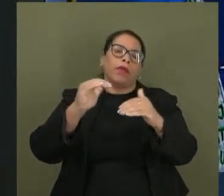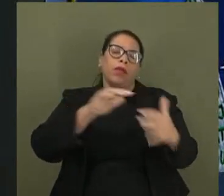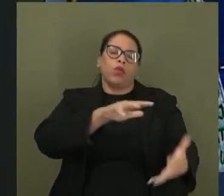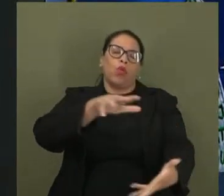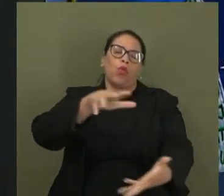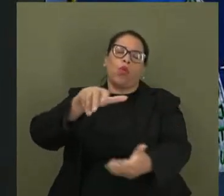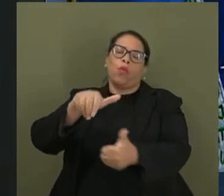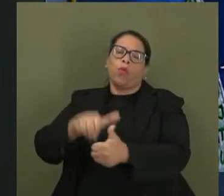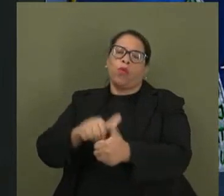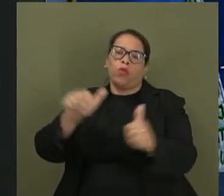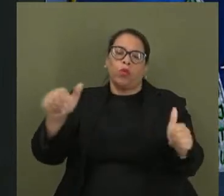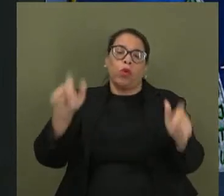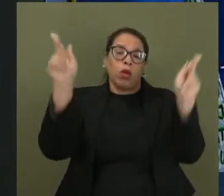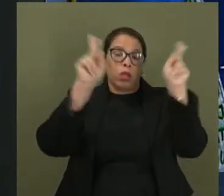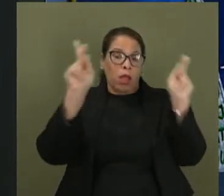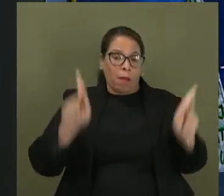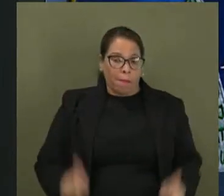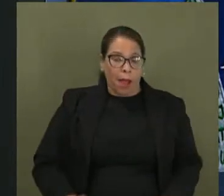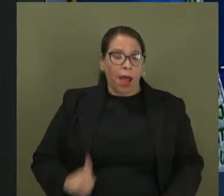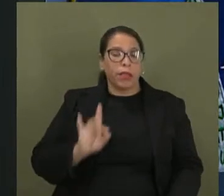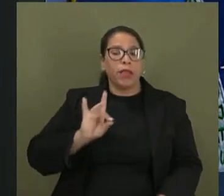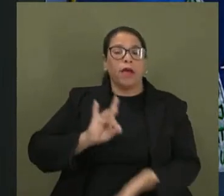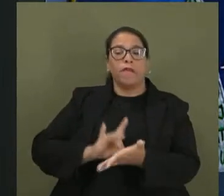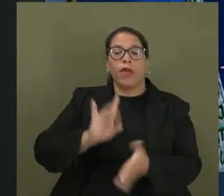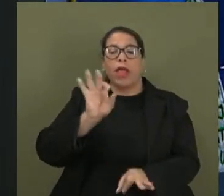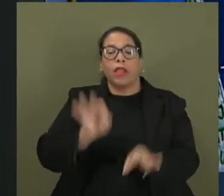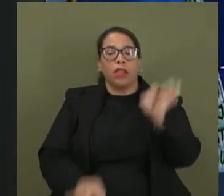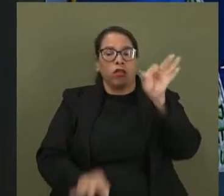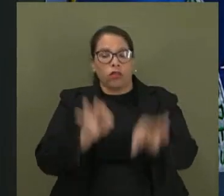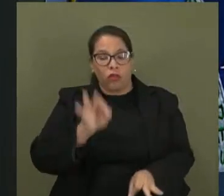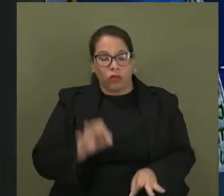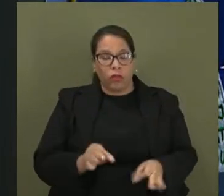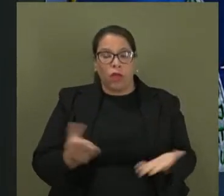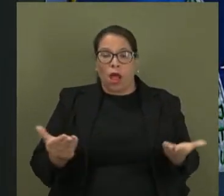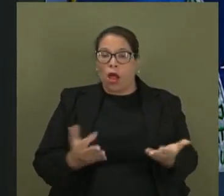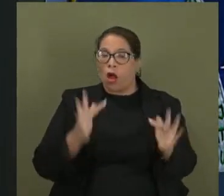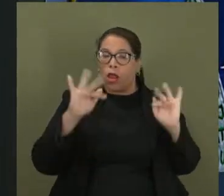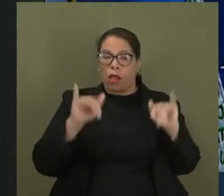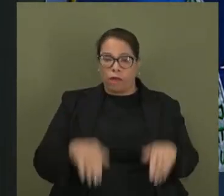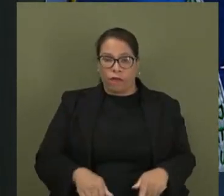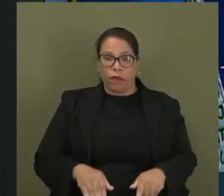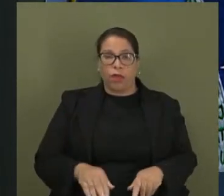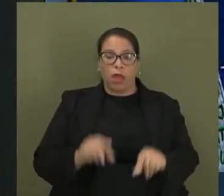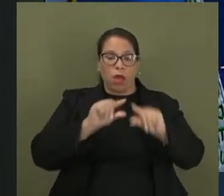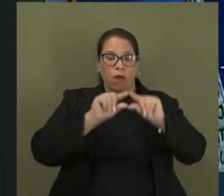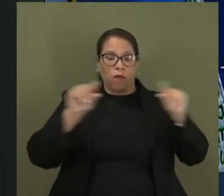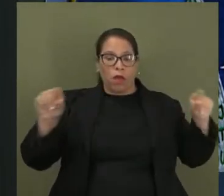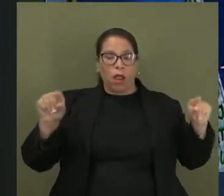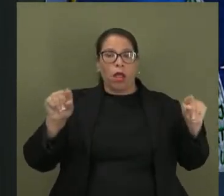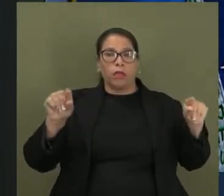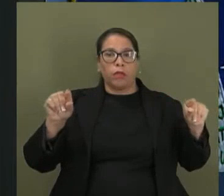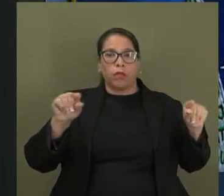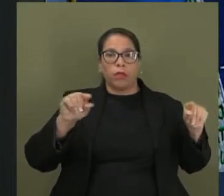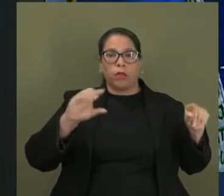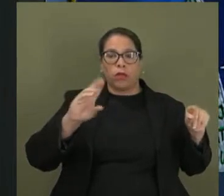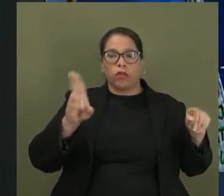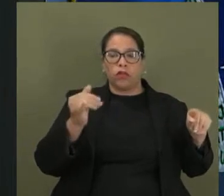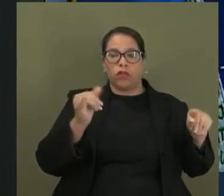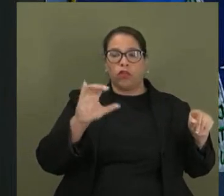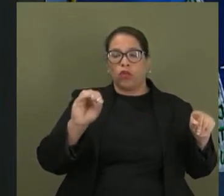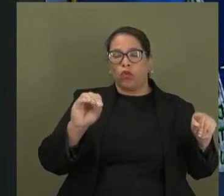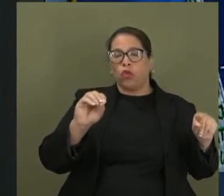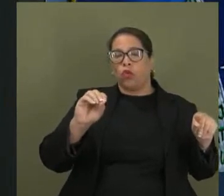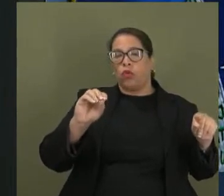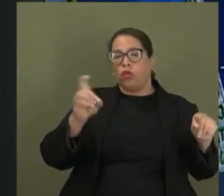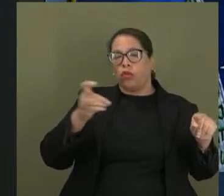mundo onde reine a paz e a verdadeira justiça. Eu encerro com as palavras de Chico Xavier, mineiro,